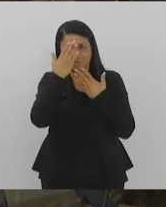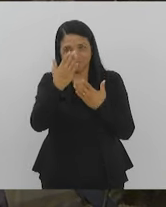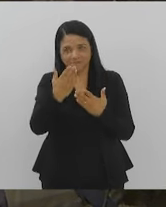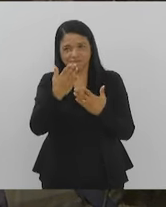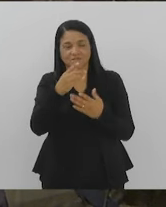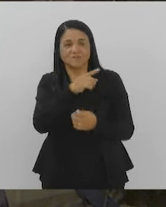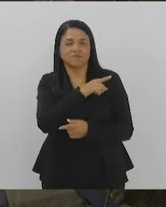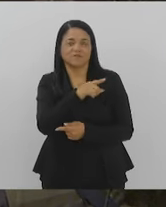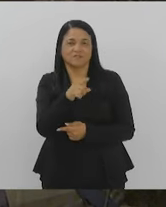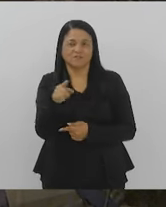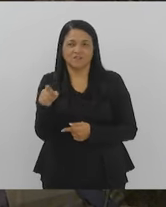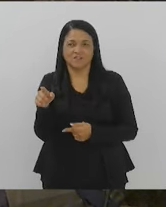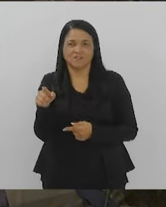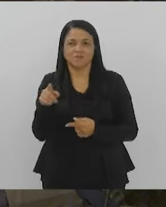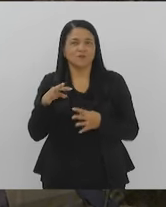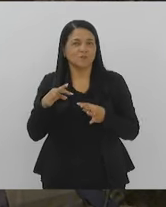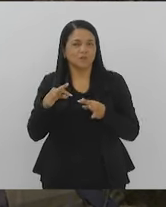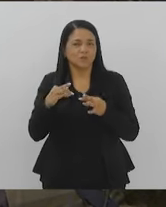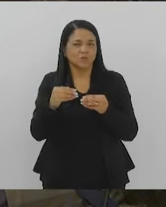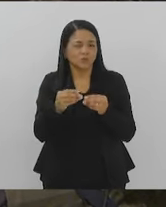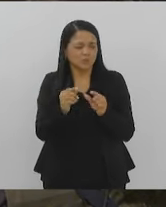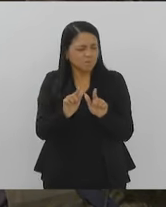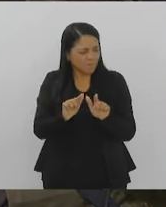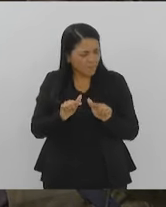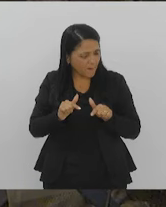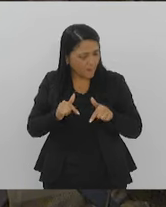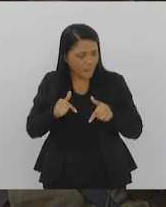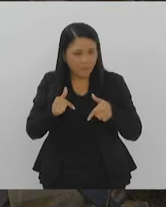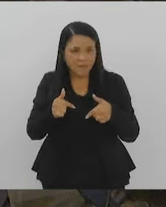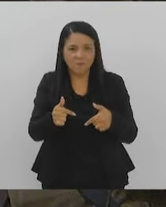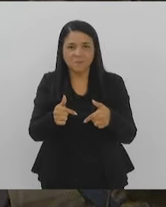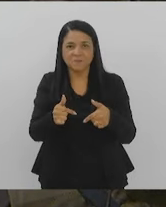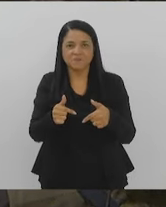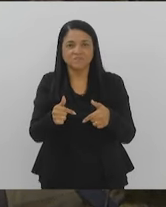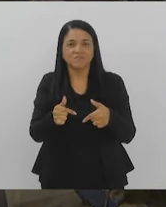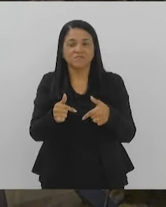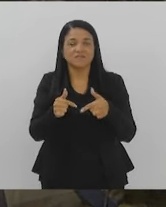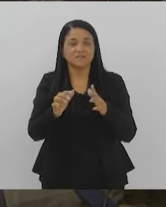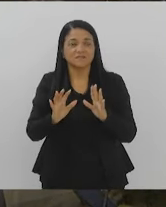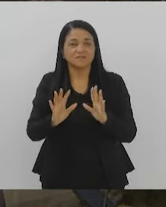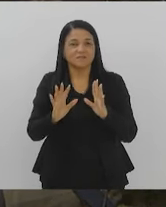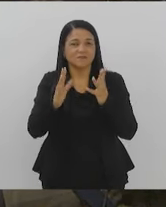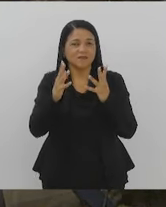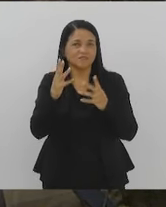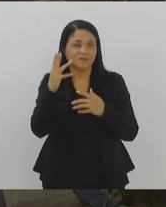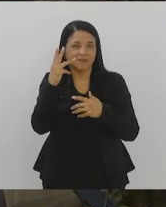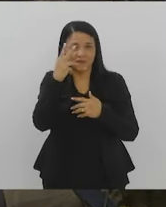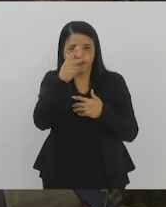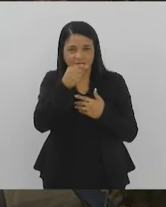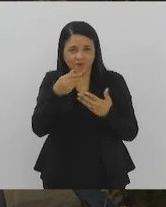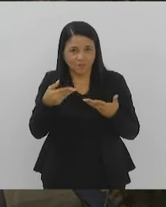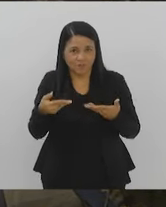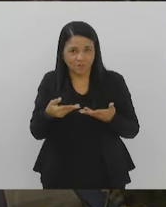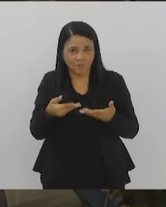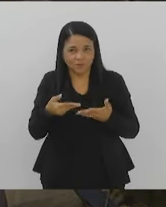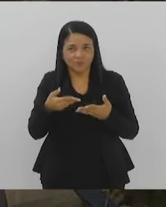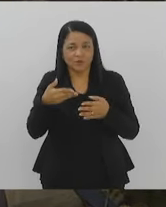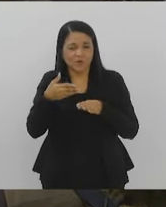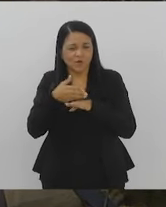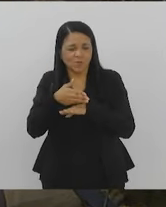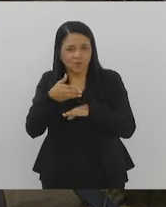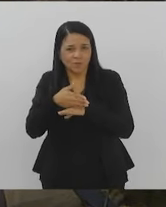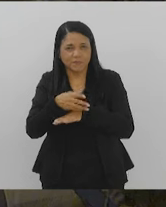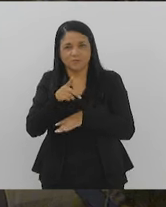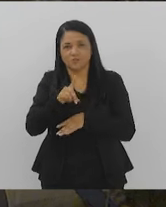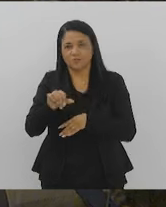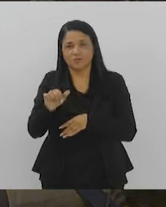vocês por todo o empenho e para que essa festa fique linda, compareçam ali no dia